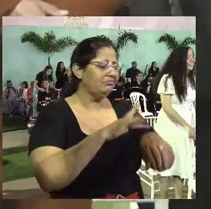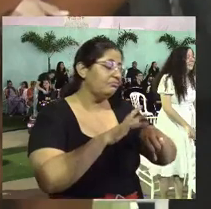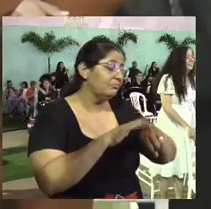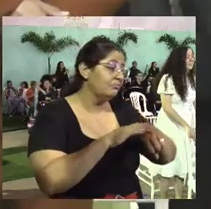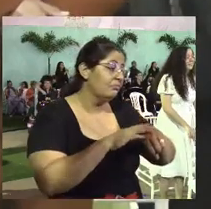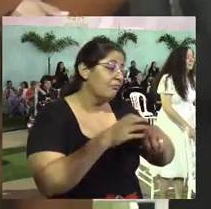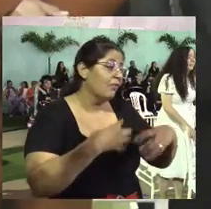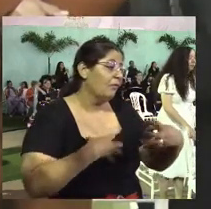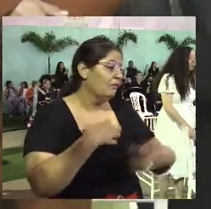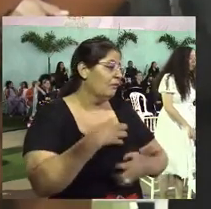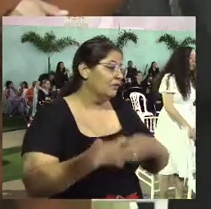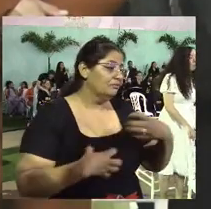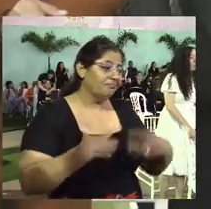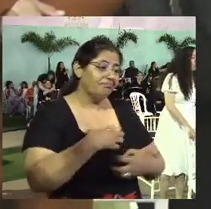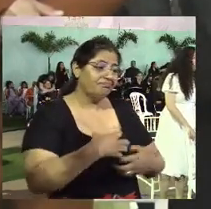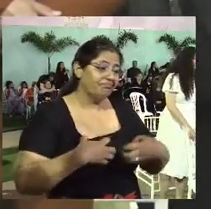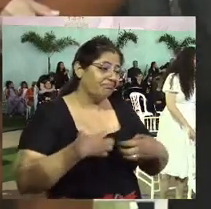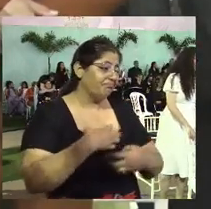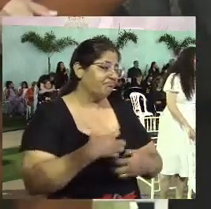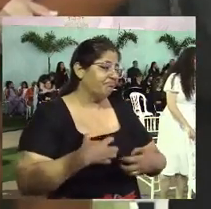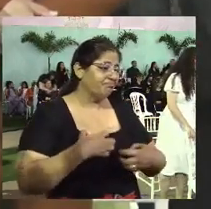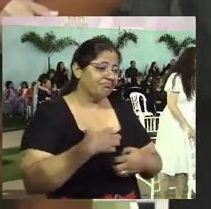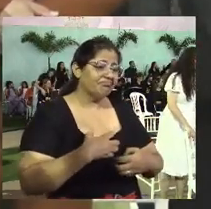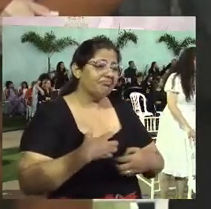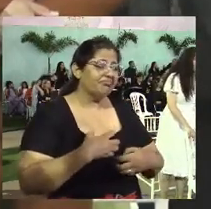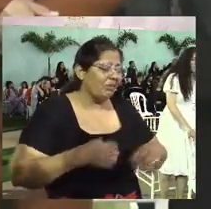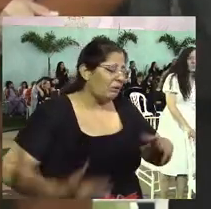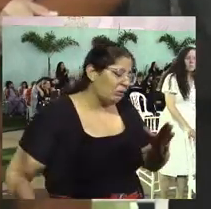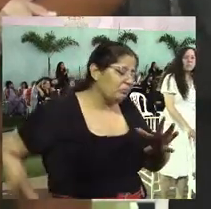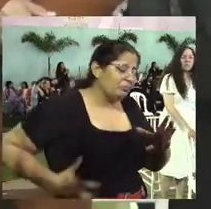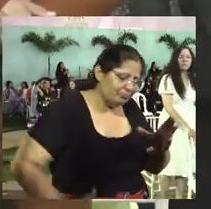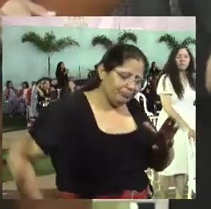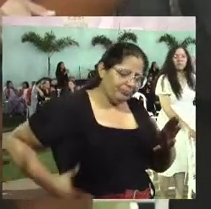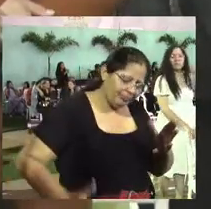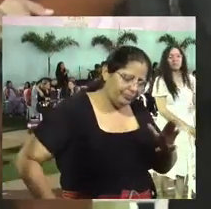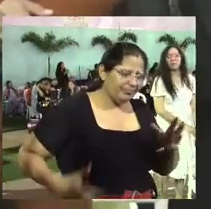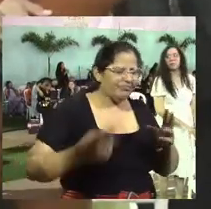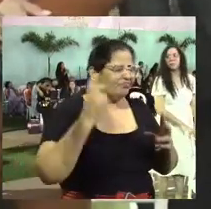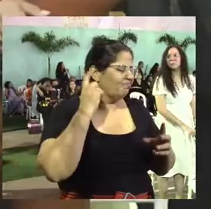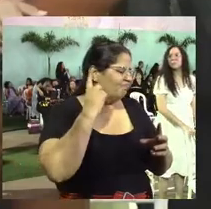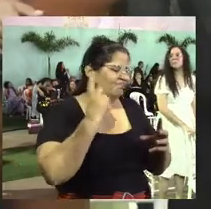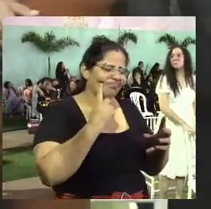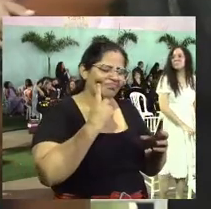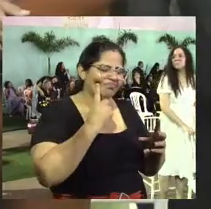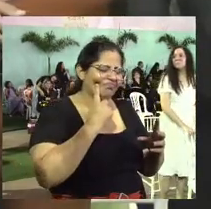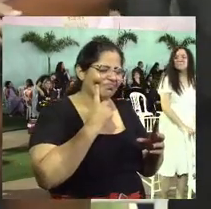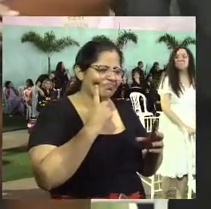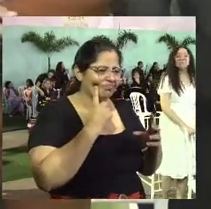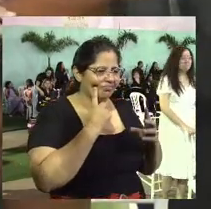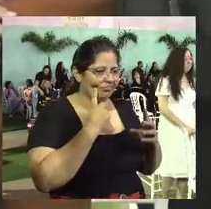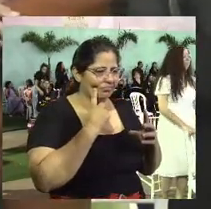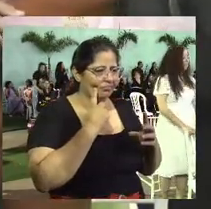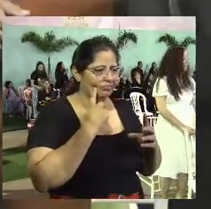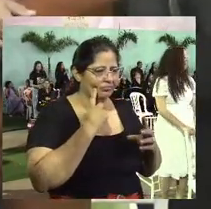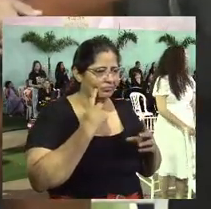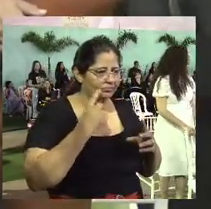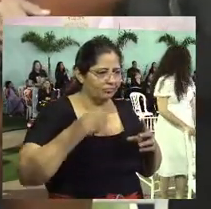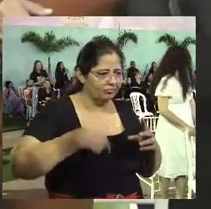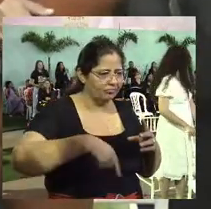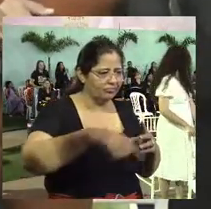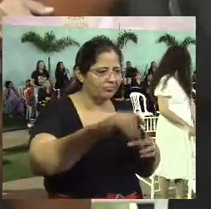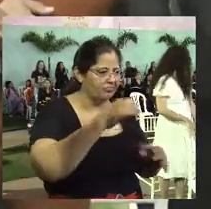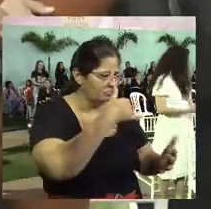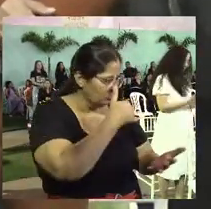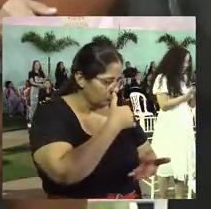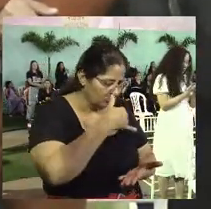alguém depressivo o pai que tá doente Quem tiver em cadeira de roda Cego surdo e metade de fazer hemodiálise vai